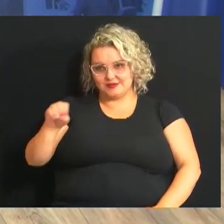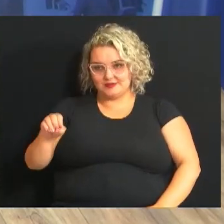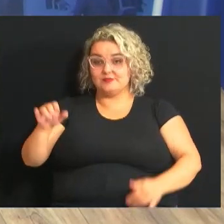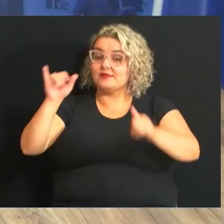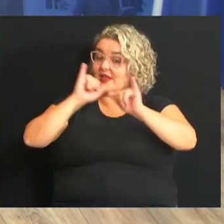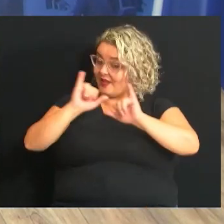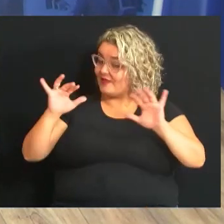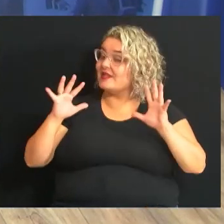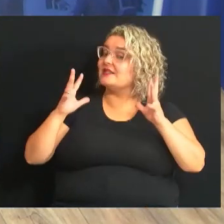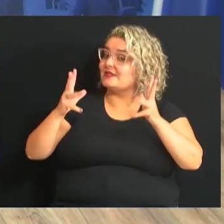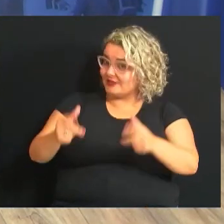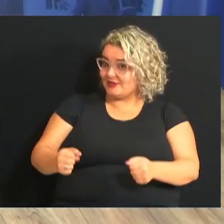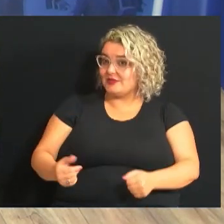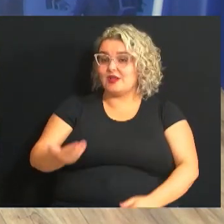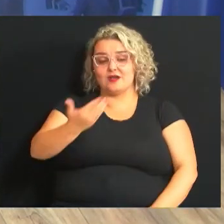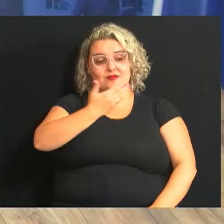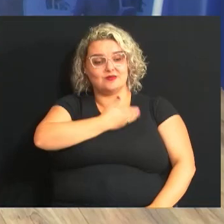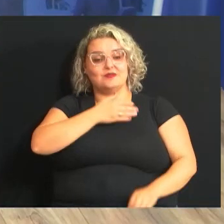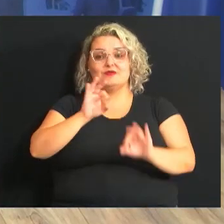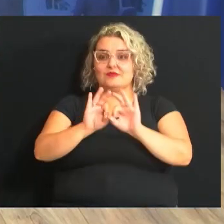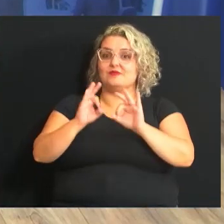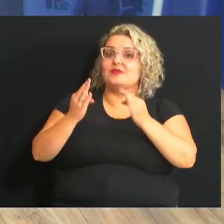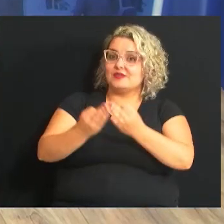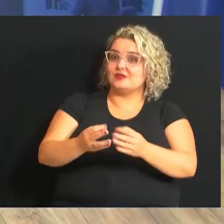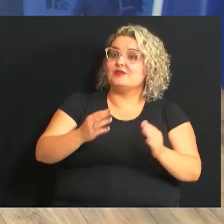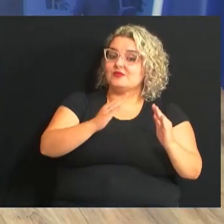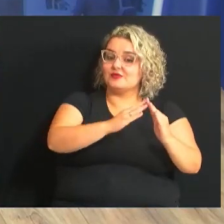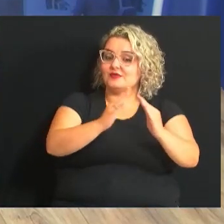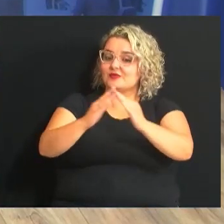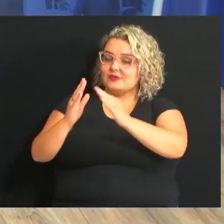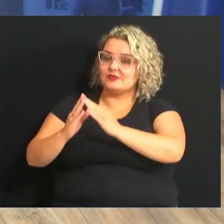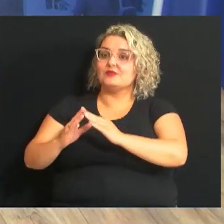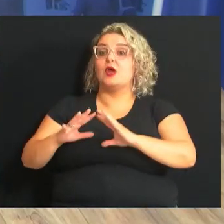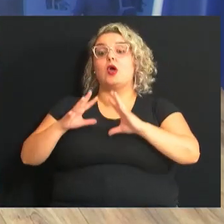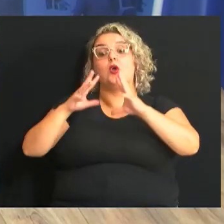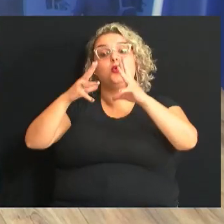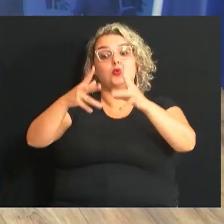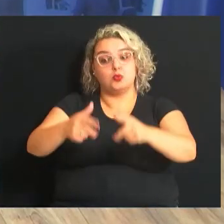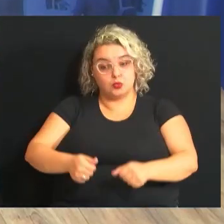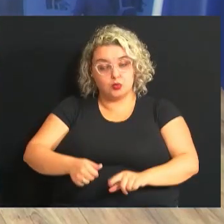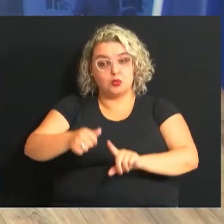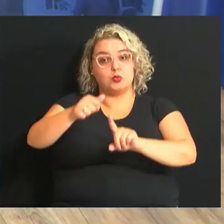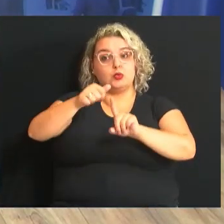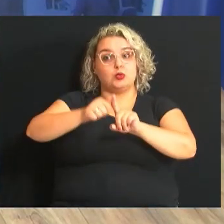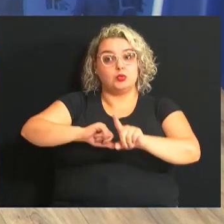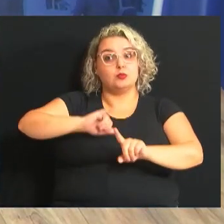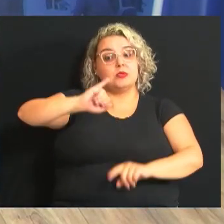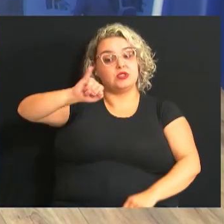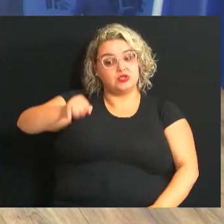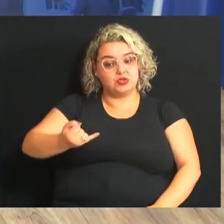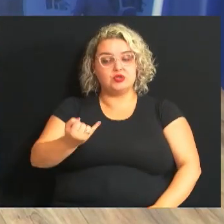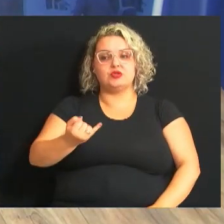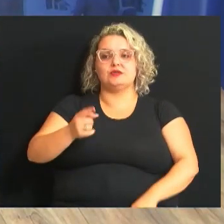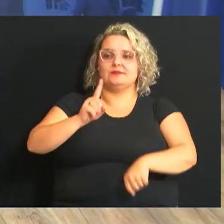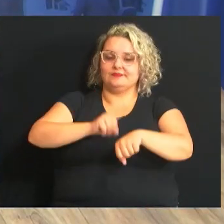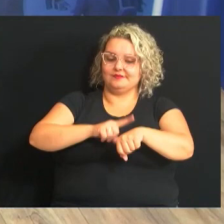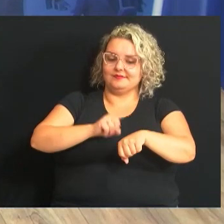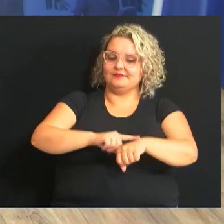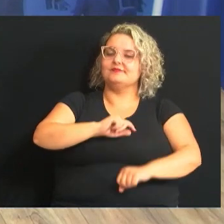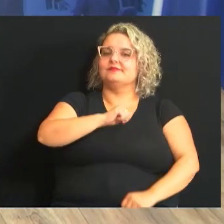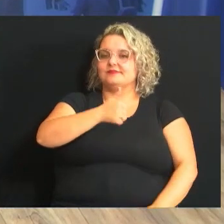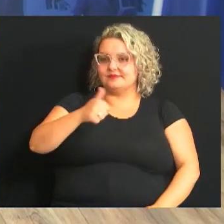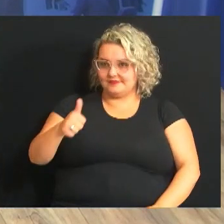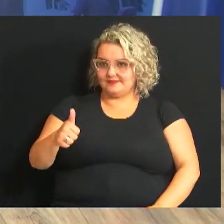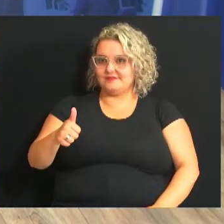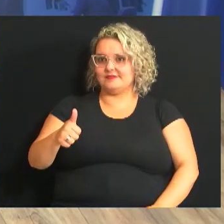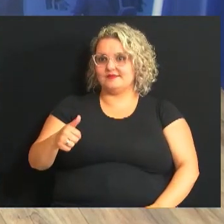aí, hein? Os amigos, os familiares, os vizinhos. Durante todo este mês de janeiro, a partir das 11 horas da manhã, a gente